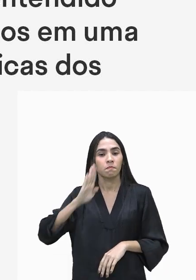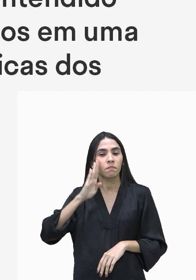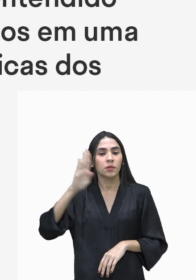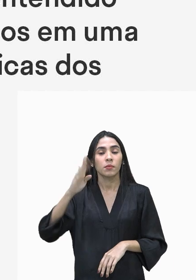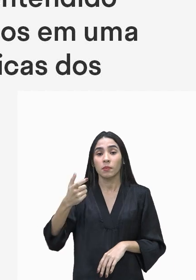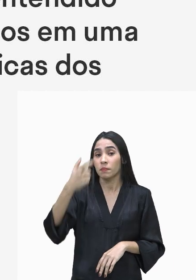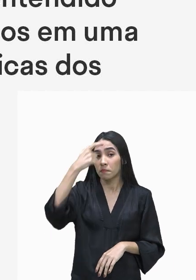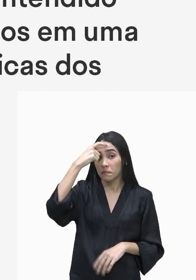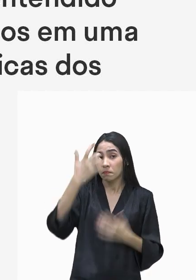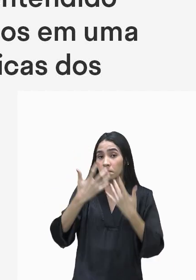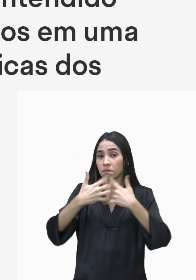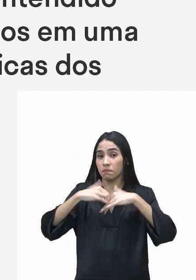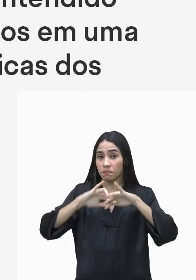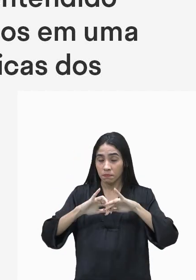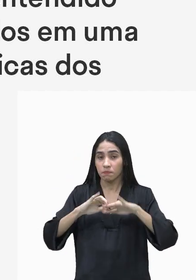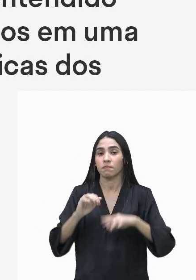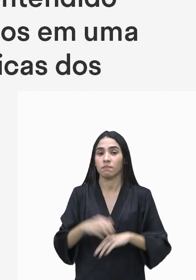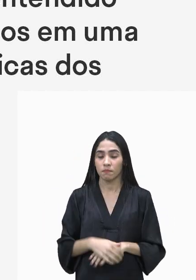principalmente